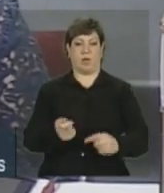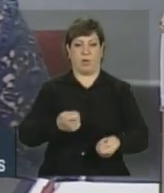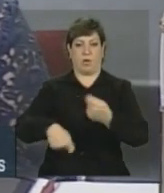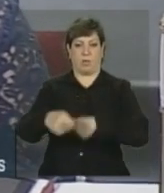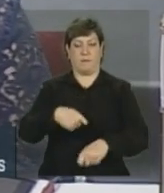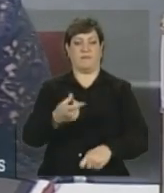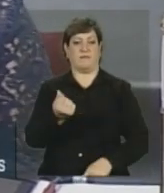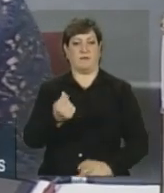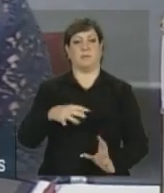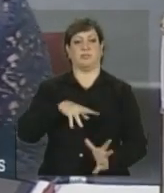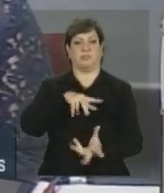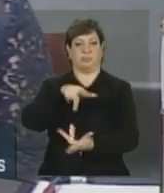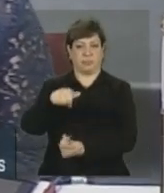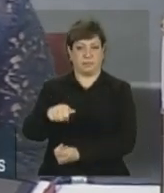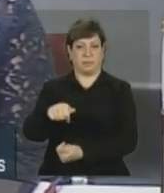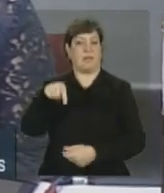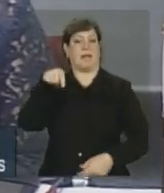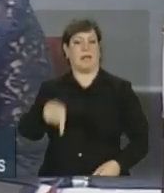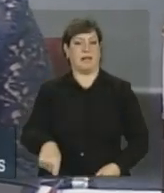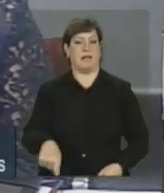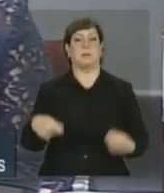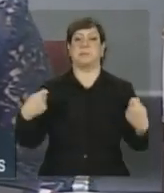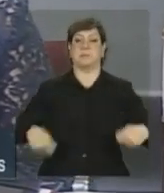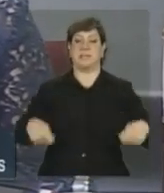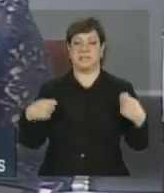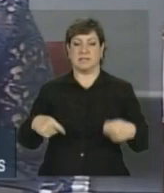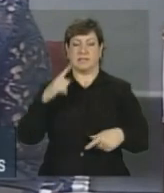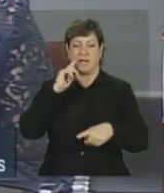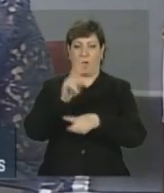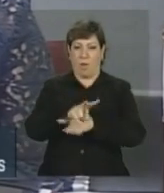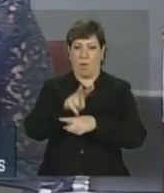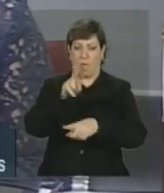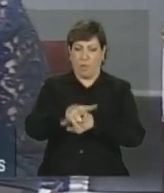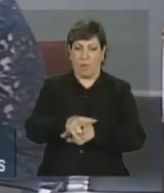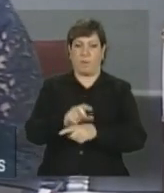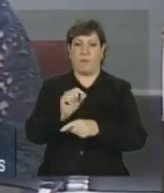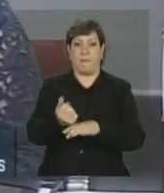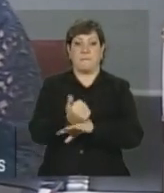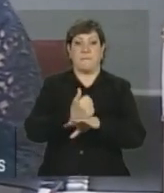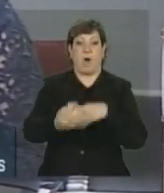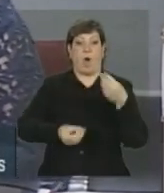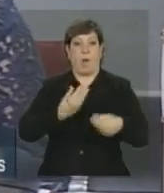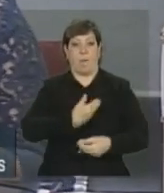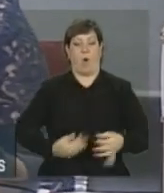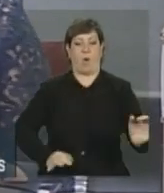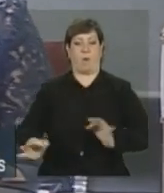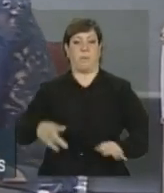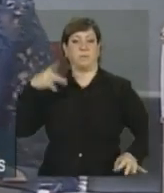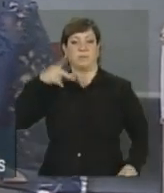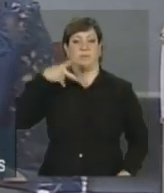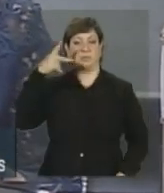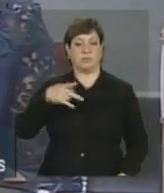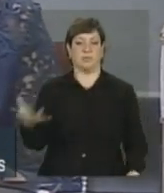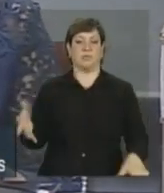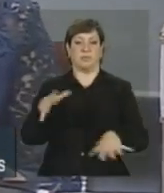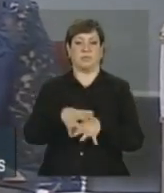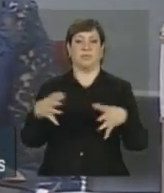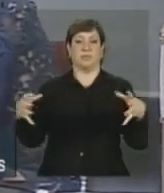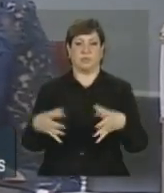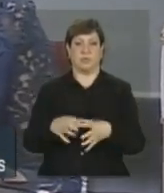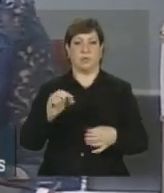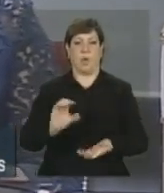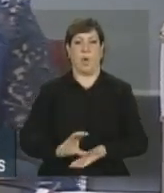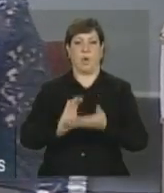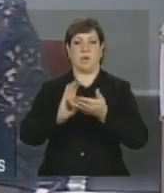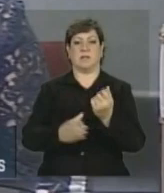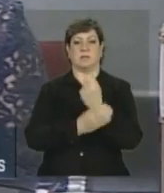econômico-financeira mundial, ela deve ser acompanhada pela melhoria da governança política, incluindo o Conselho de Segurança da